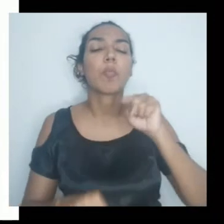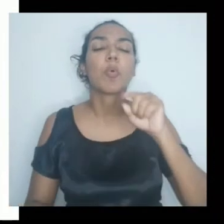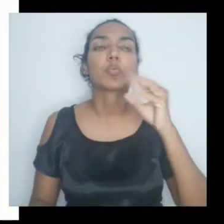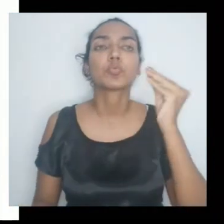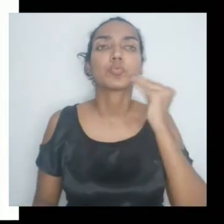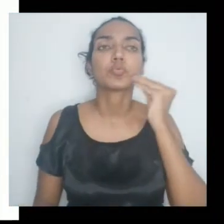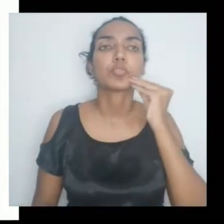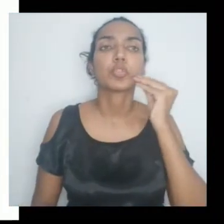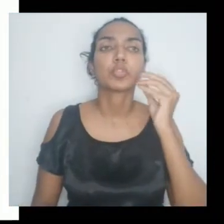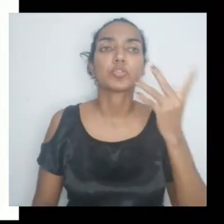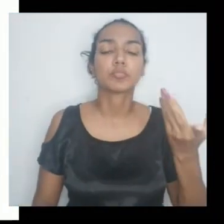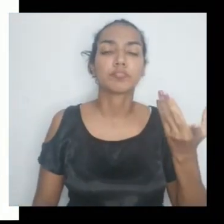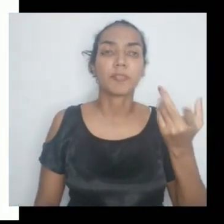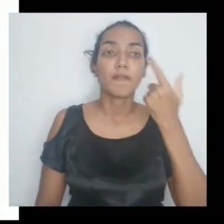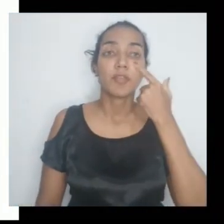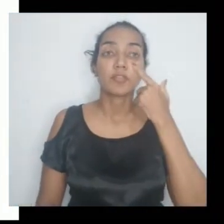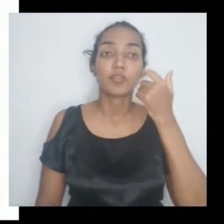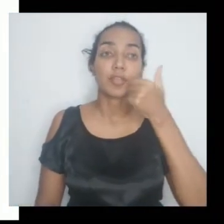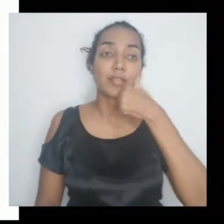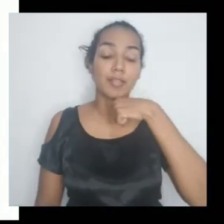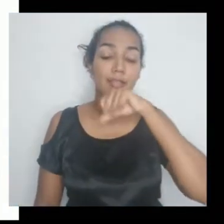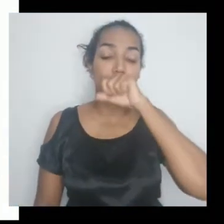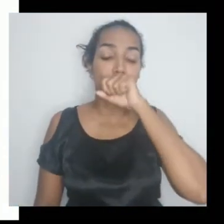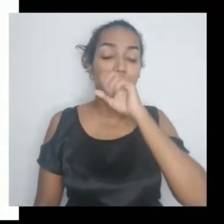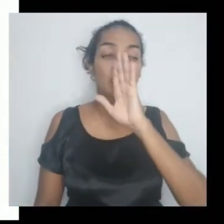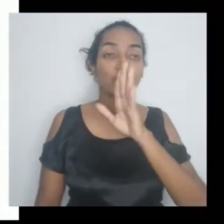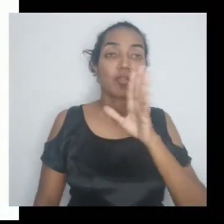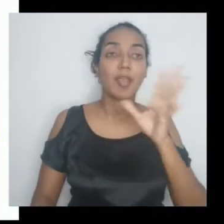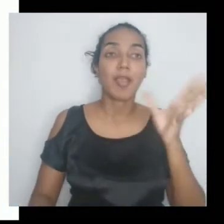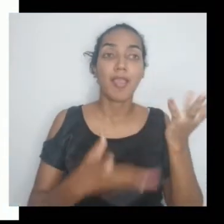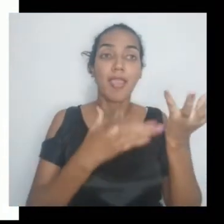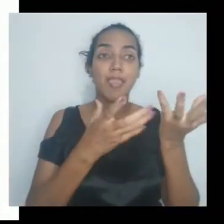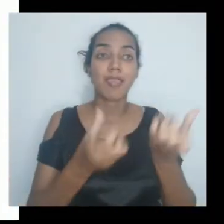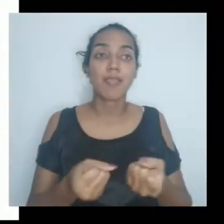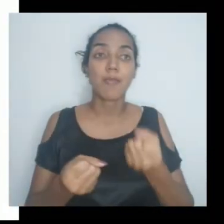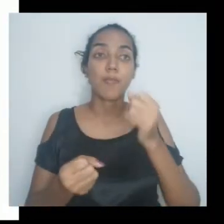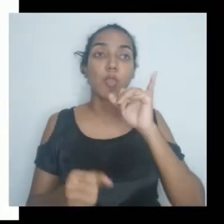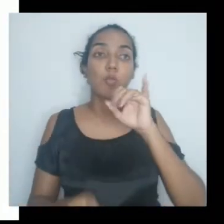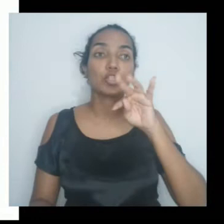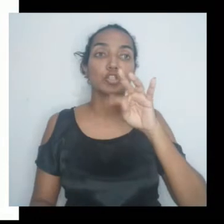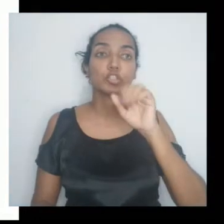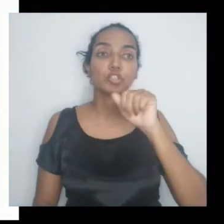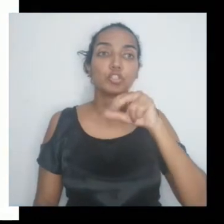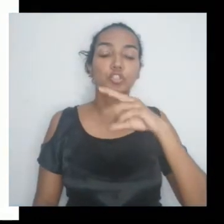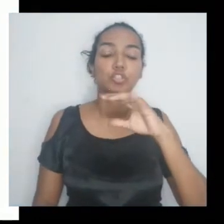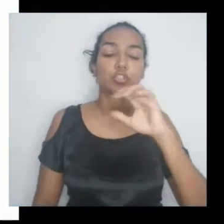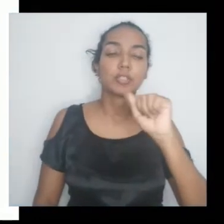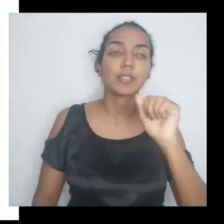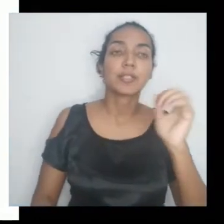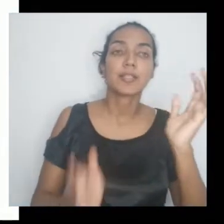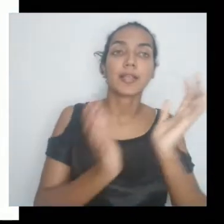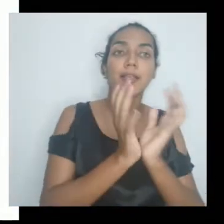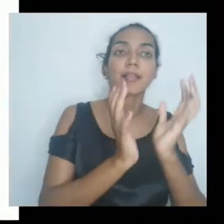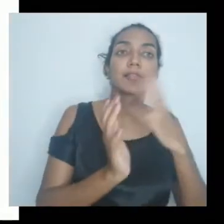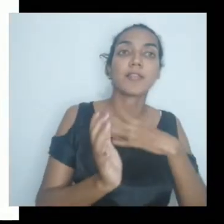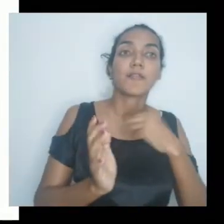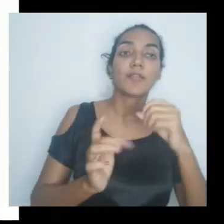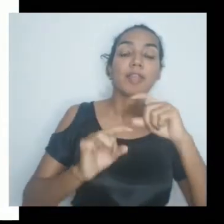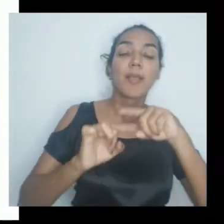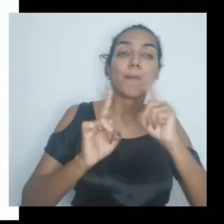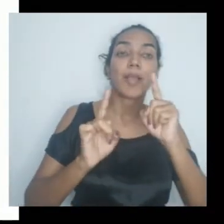mãe object recebeu uma instância de classe filha. Mas na passagem de parâmetros não